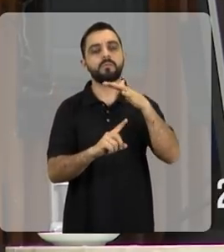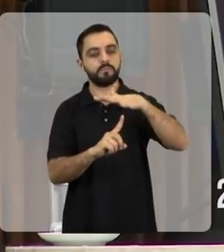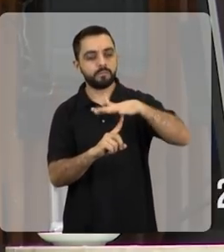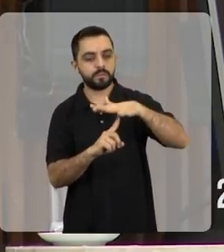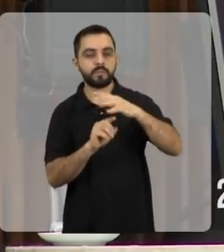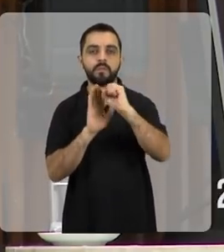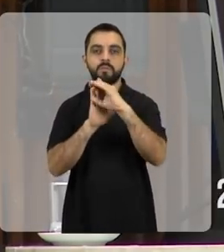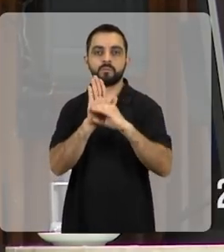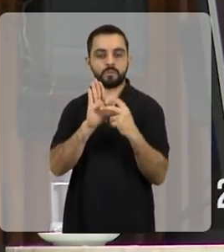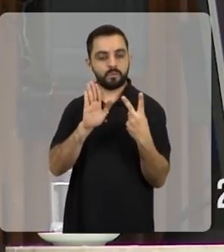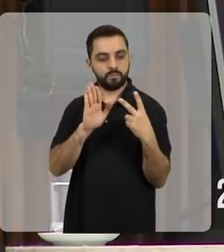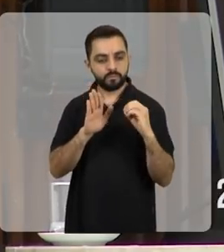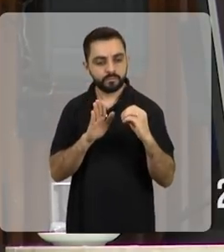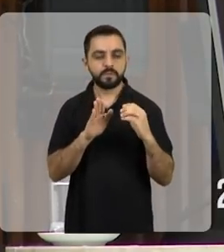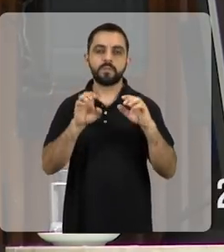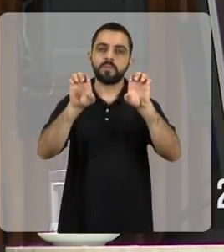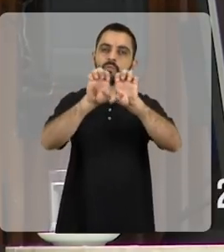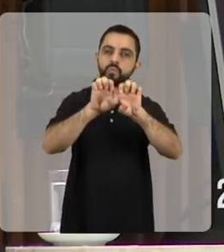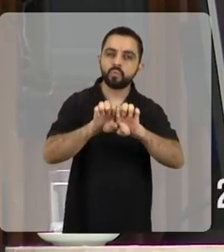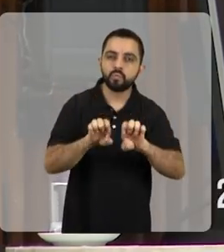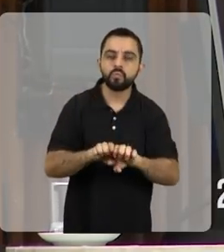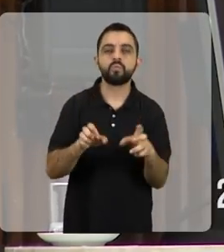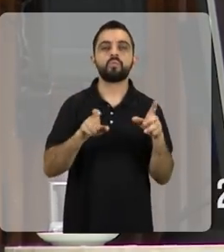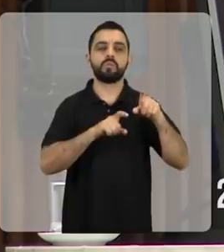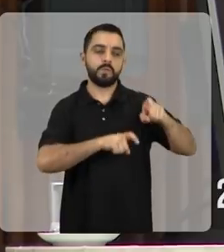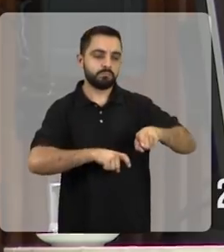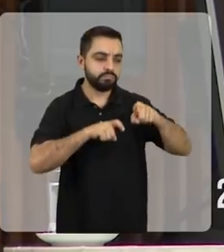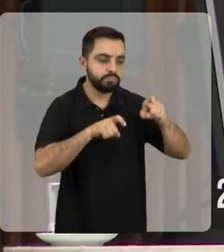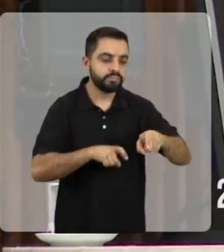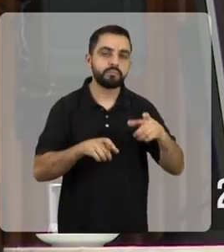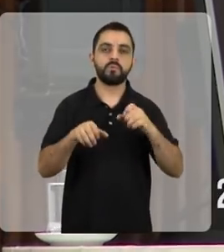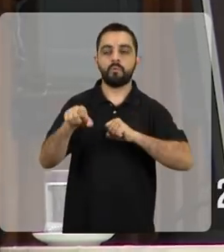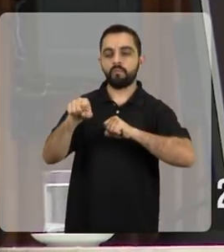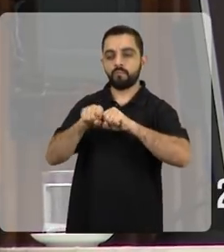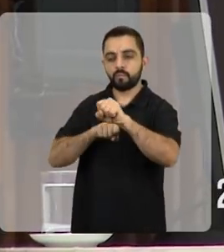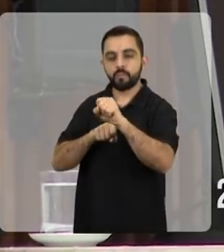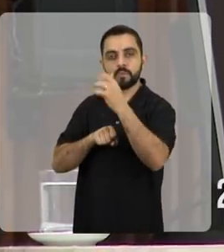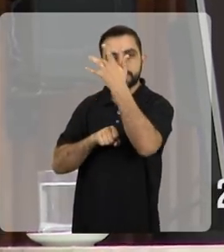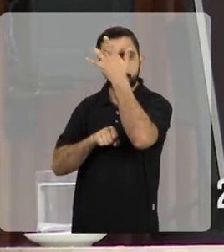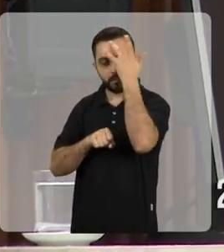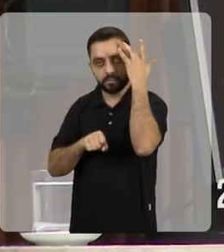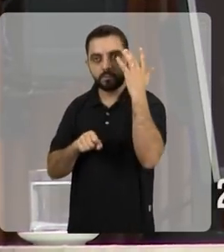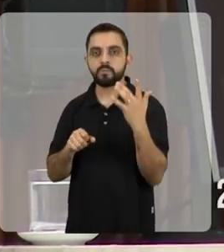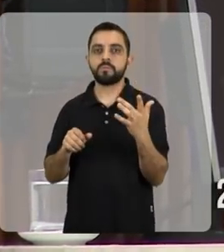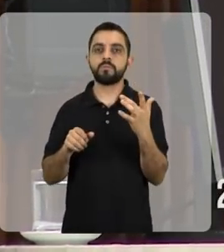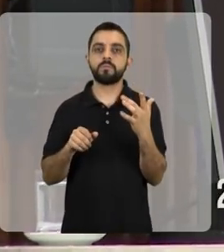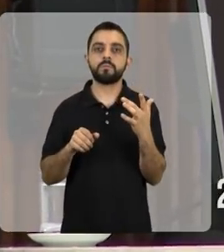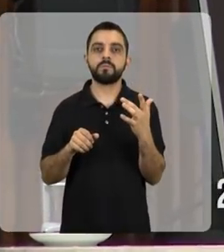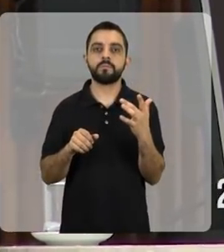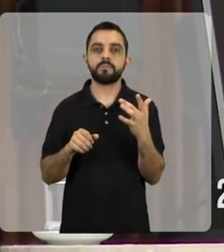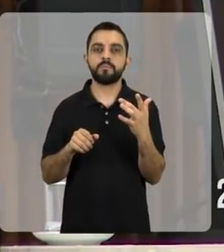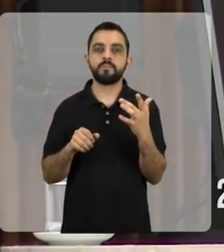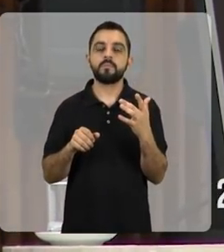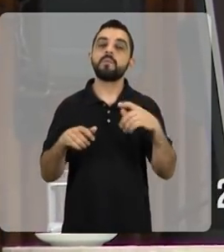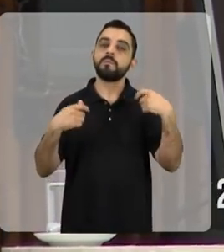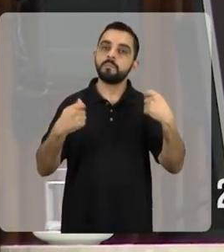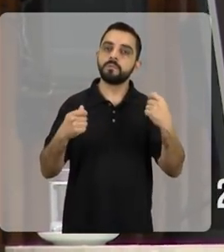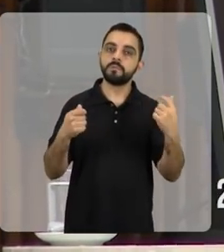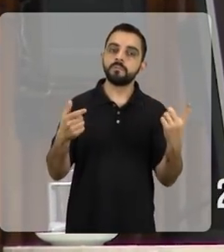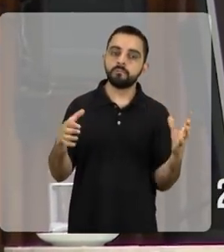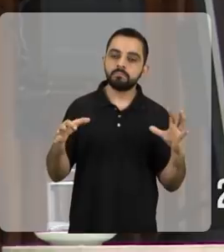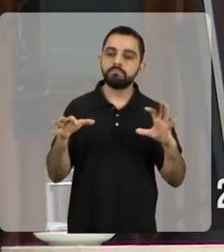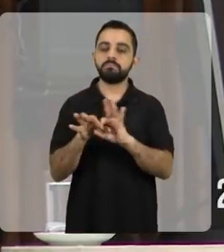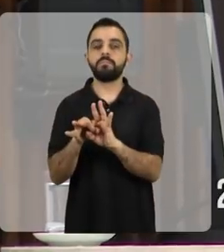século 20 no âmbito estrutural no âmbito agrário na formação das suas elites não pode ser desprendido daquilo